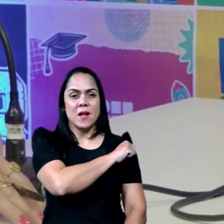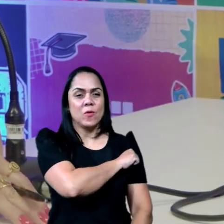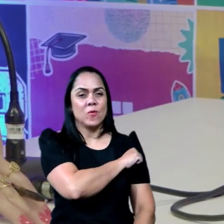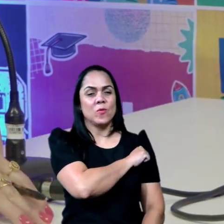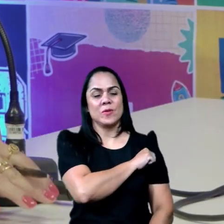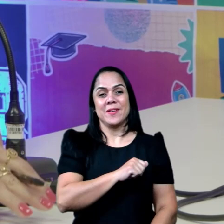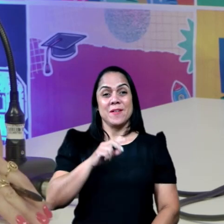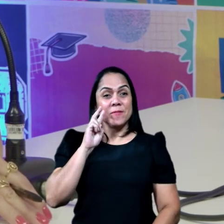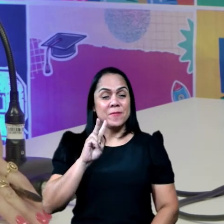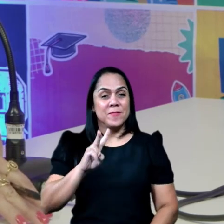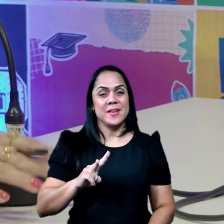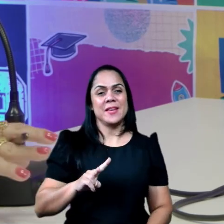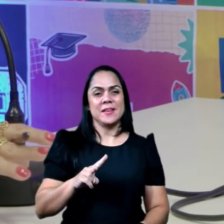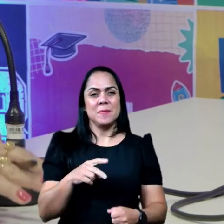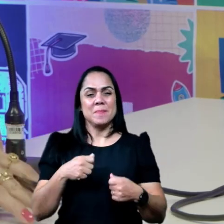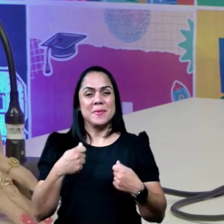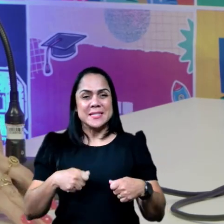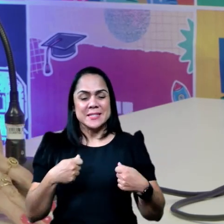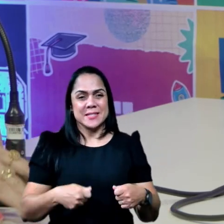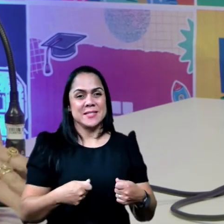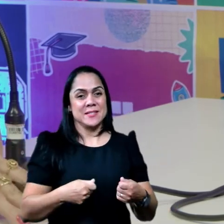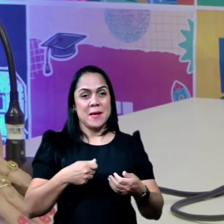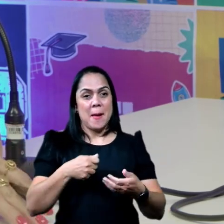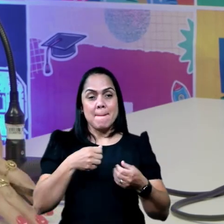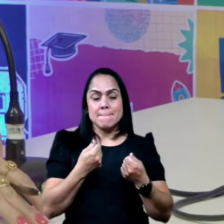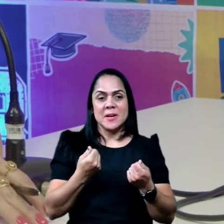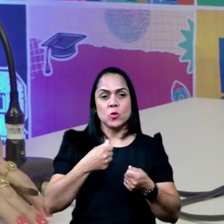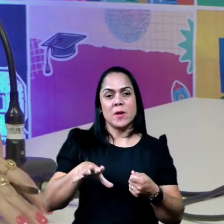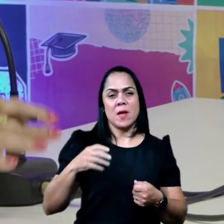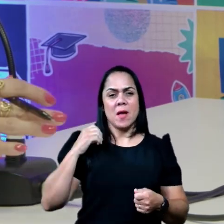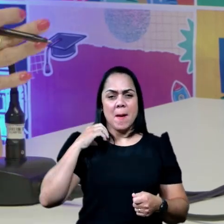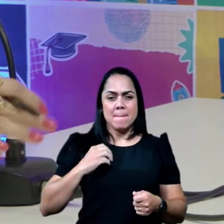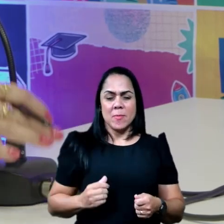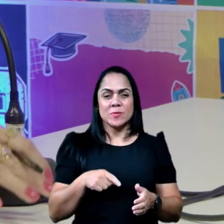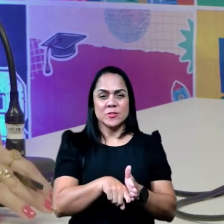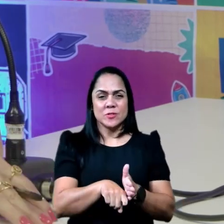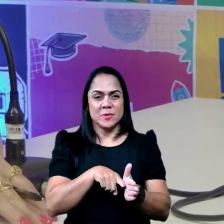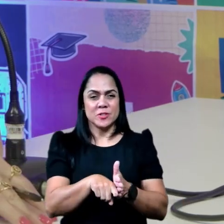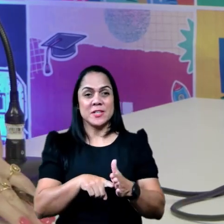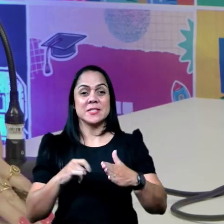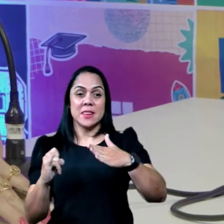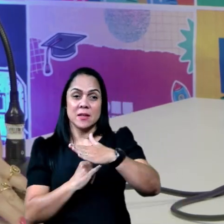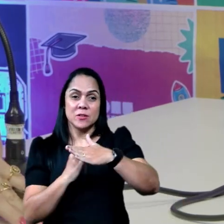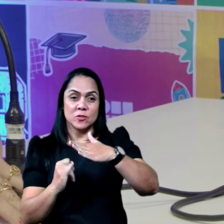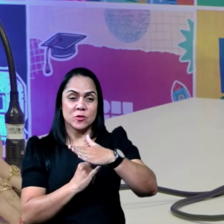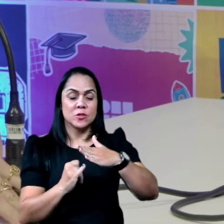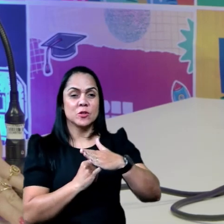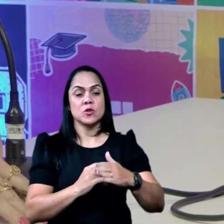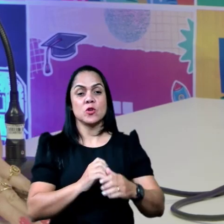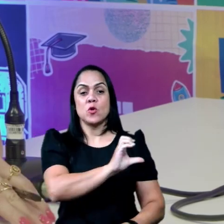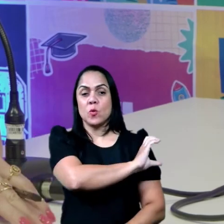sentiu obrigada a abrir mão de uma bolsa, tá, de pesquisa na instituição, cujo coordenador era esse